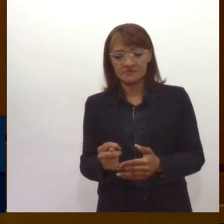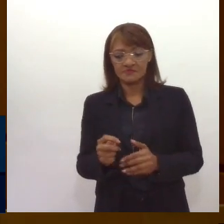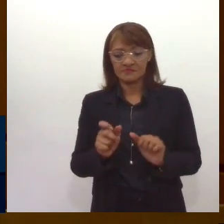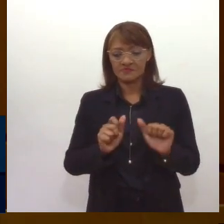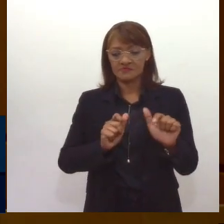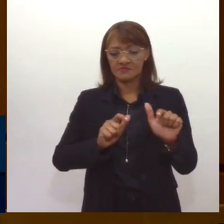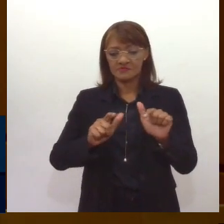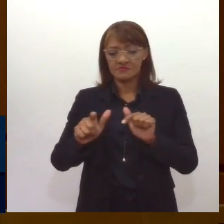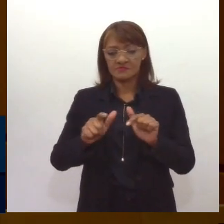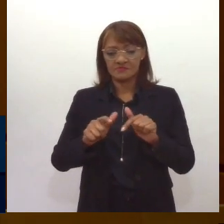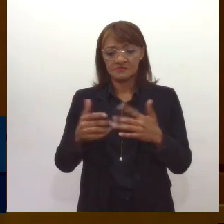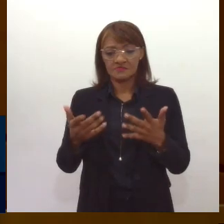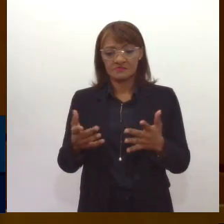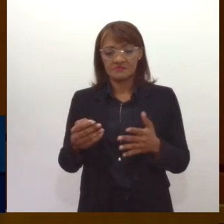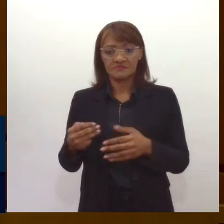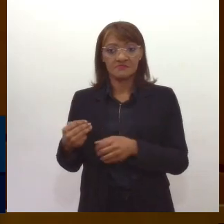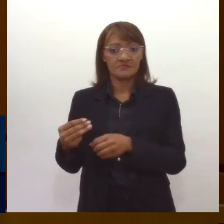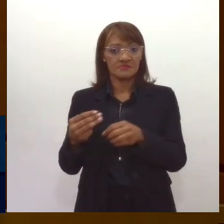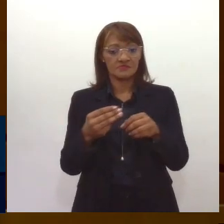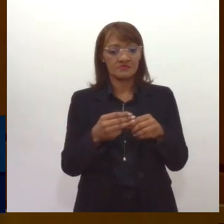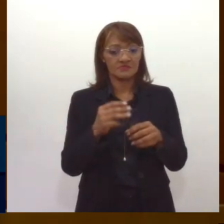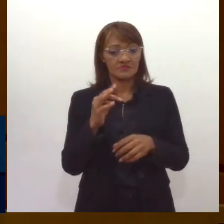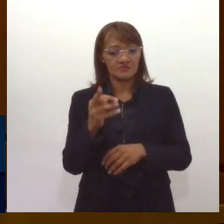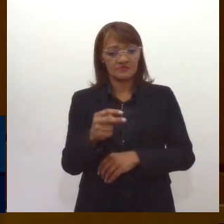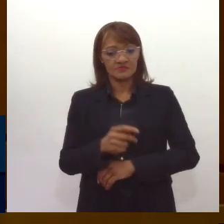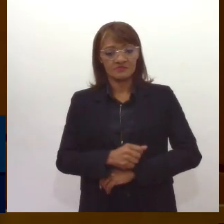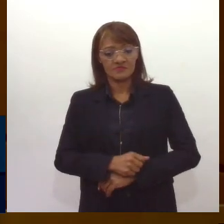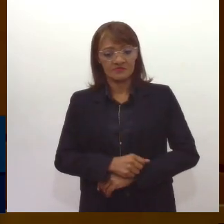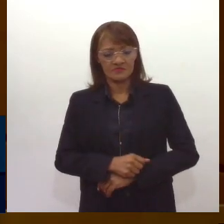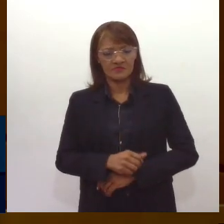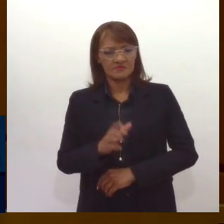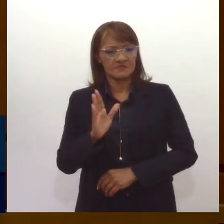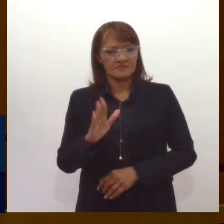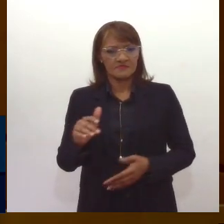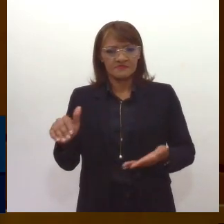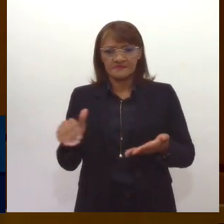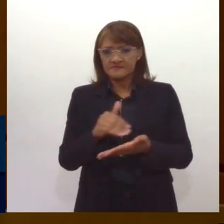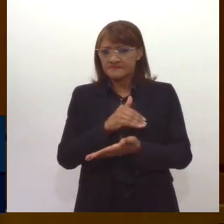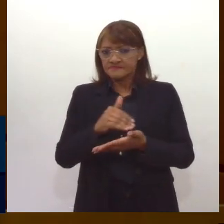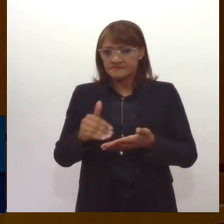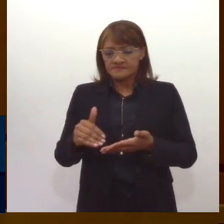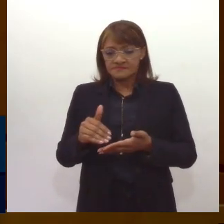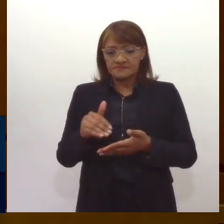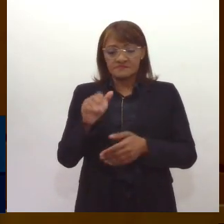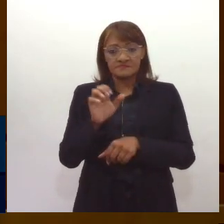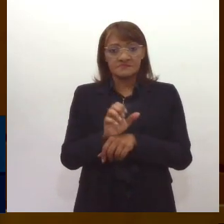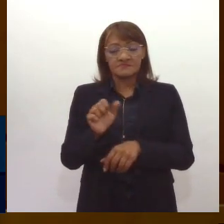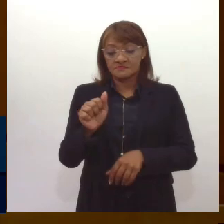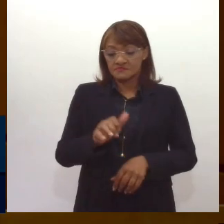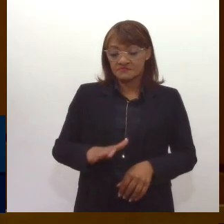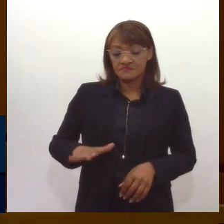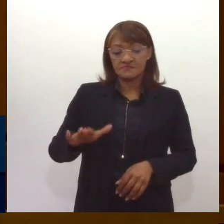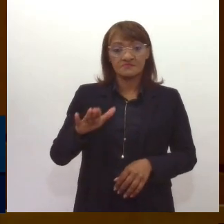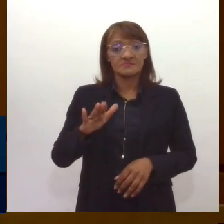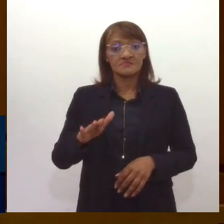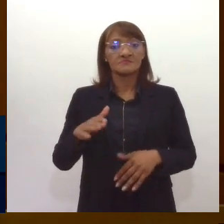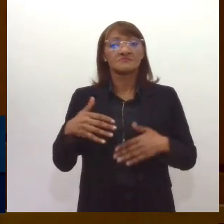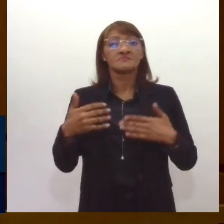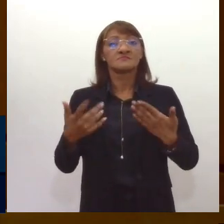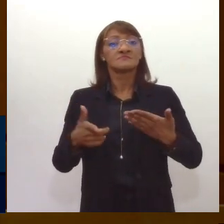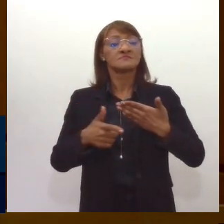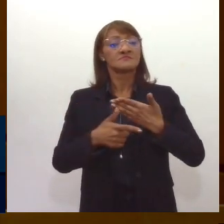municípios. Porque a Secretaria do Estado de Assistência Social tem um papel importantíssimo, né,